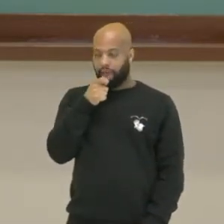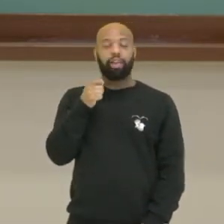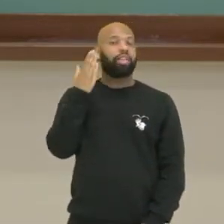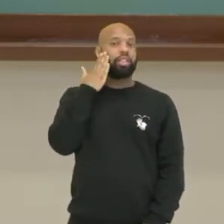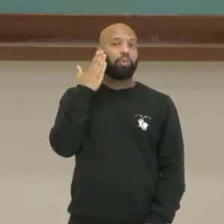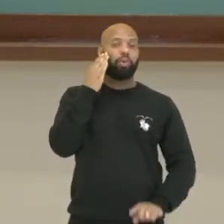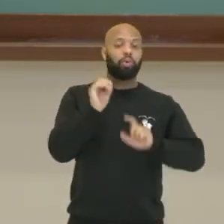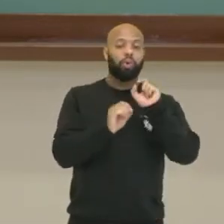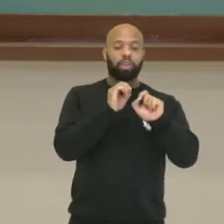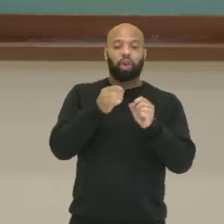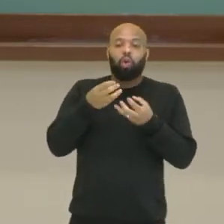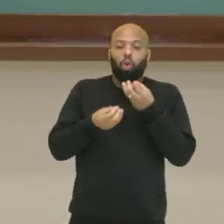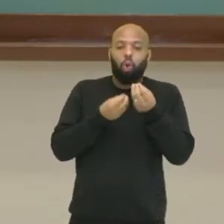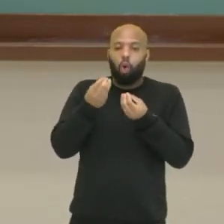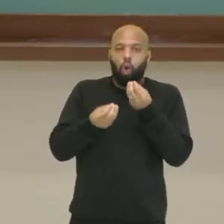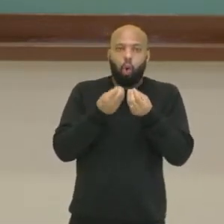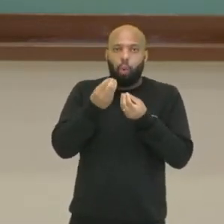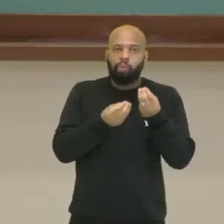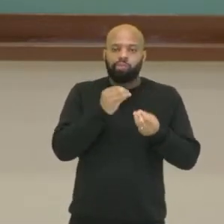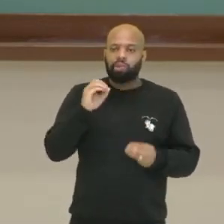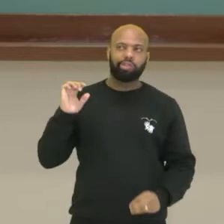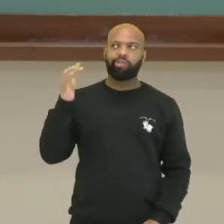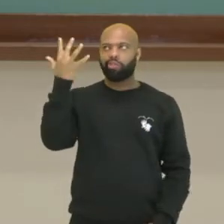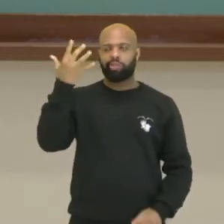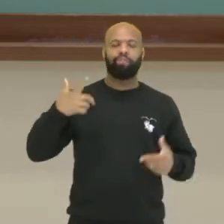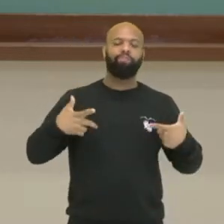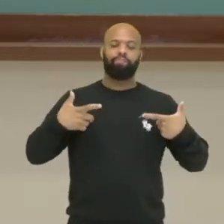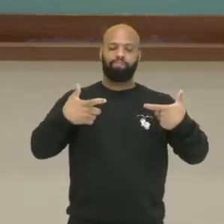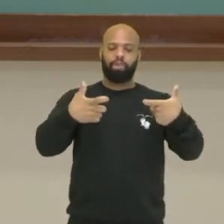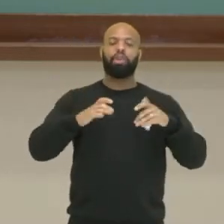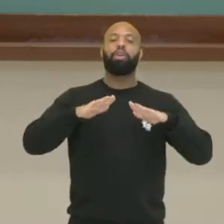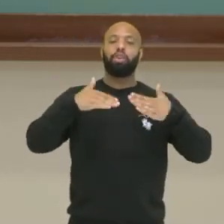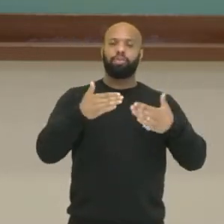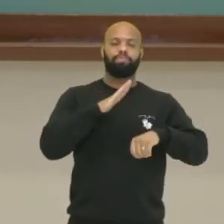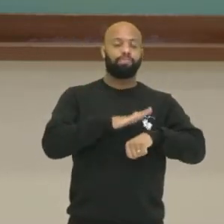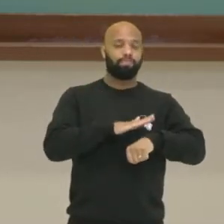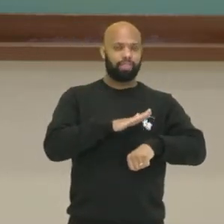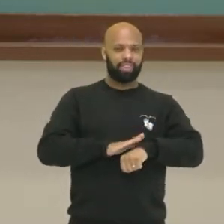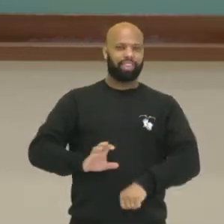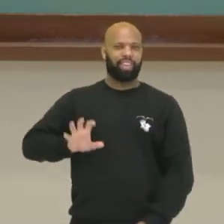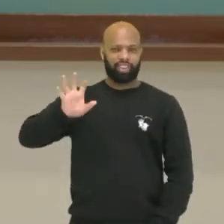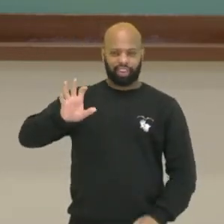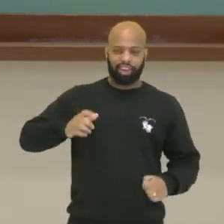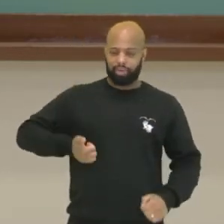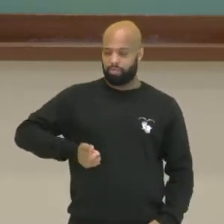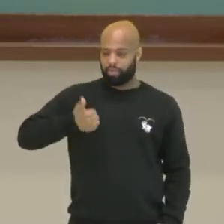sobre o andamento da guerra. Naquele momento,